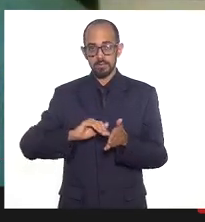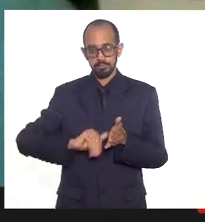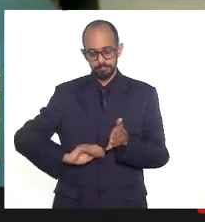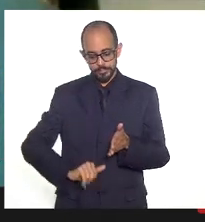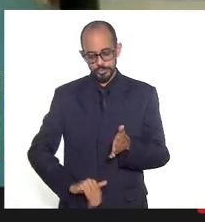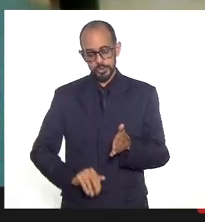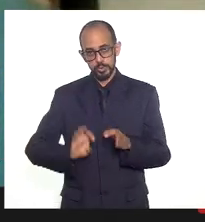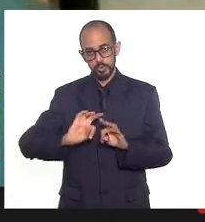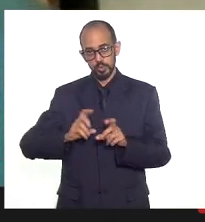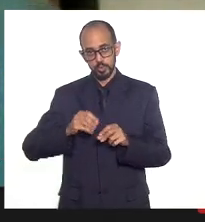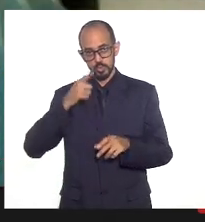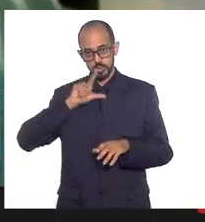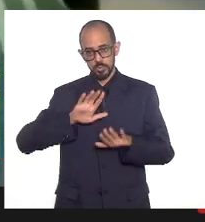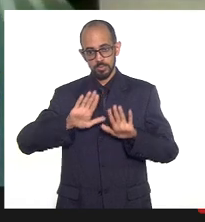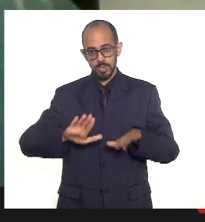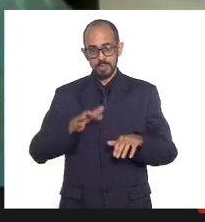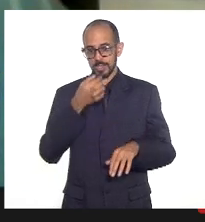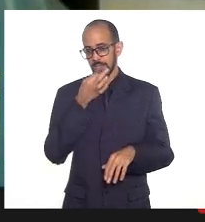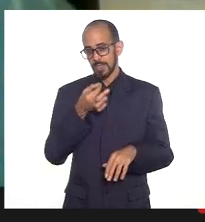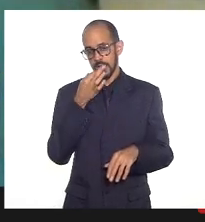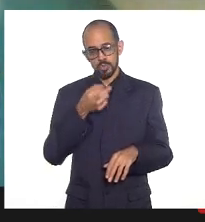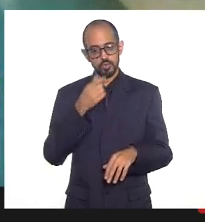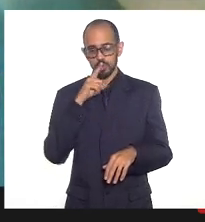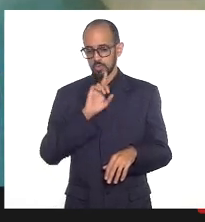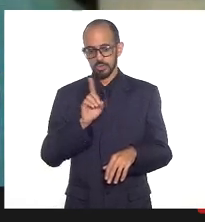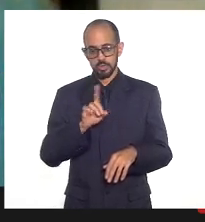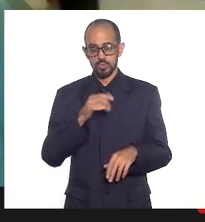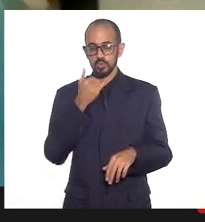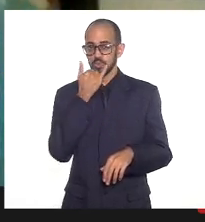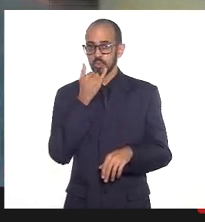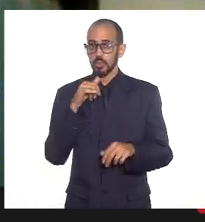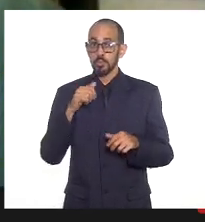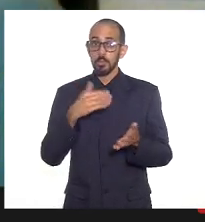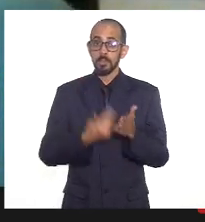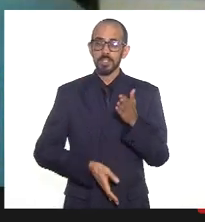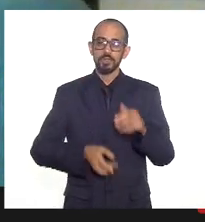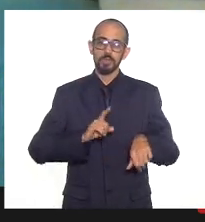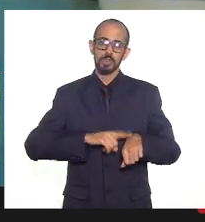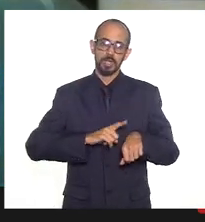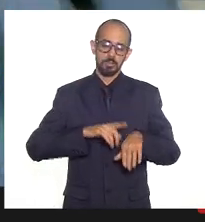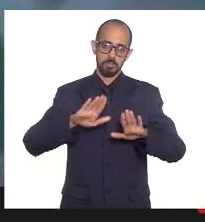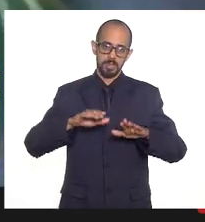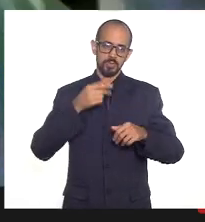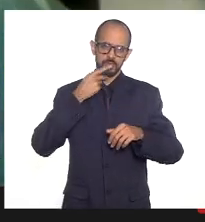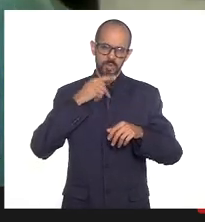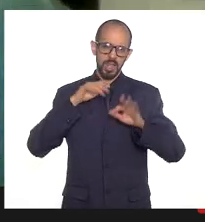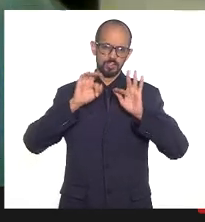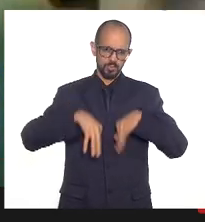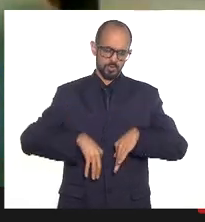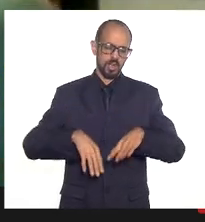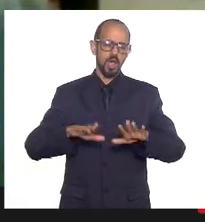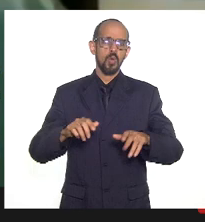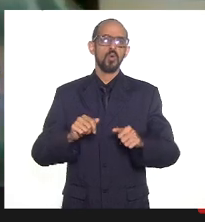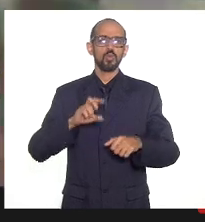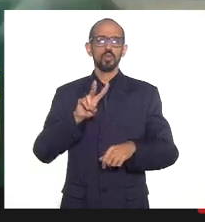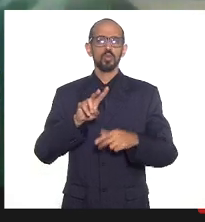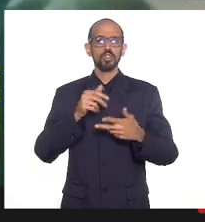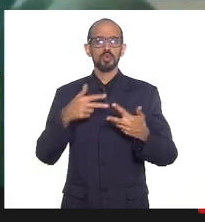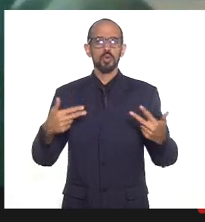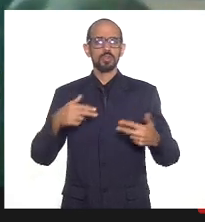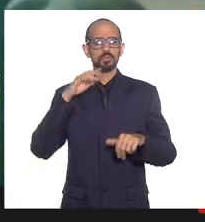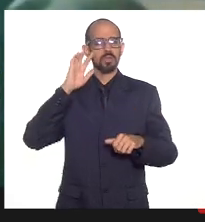comunitária, infelizmente, não foi muito longe. Eu termino, Valdec, estourei meu tempo, com 2 observações apenas para nossa reflexão. O que